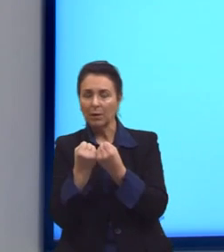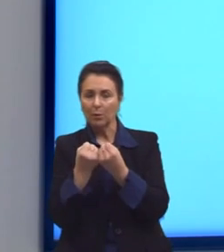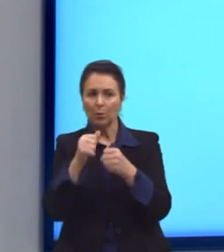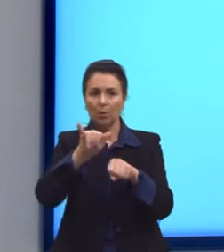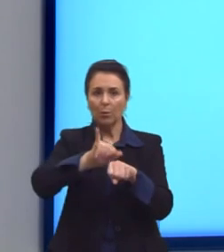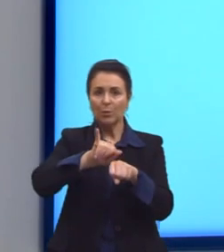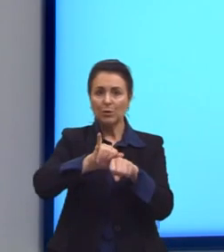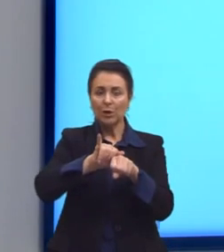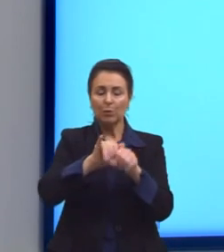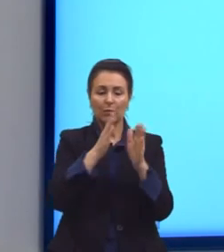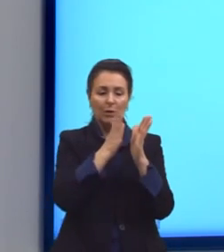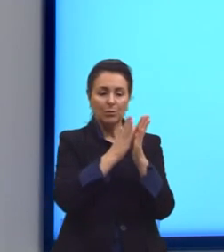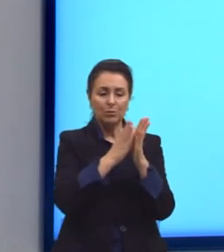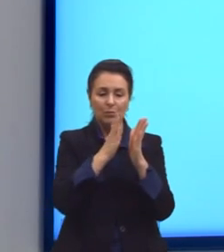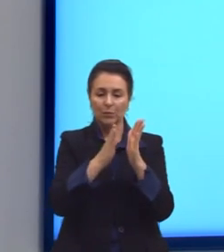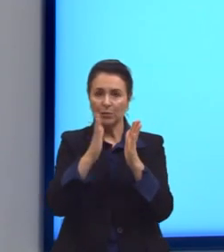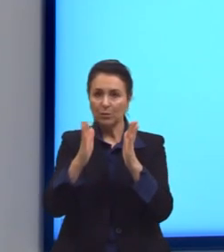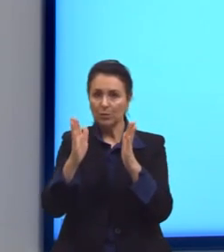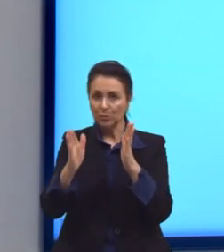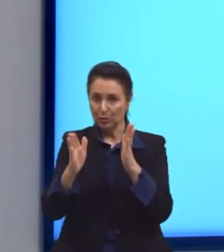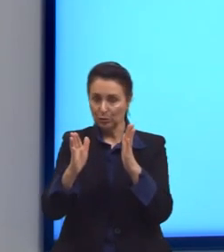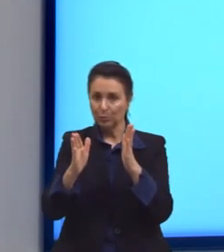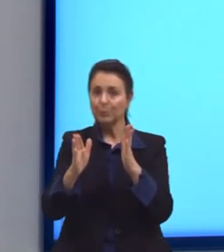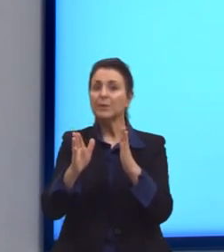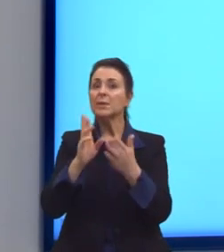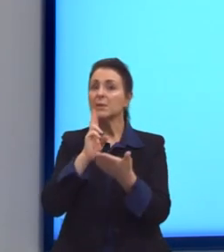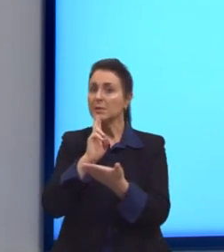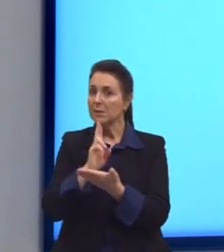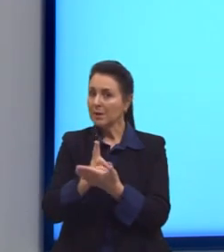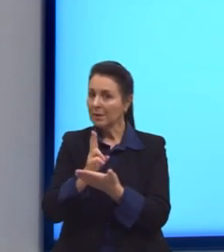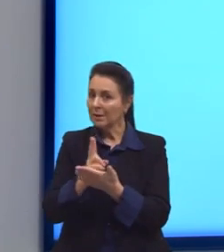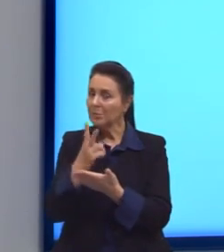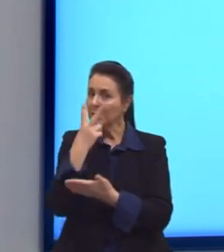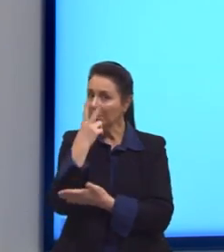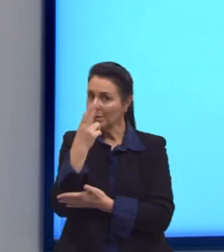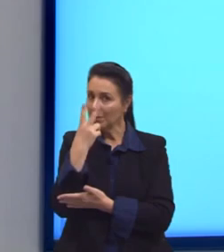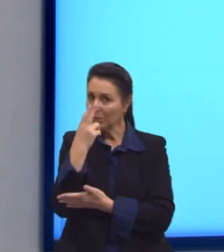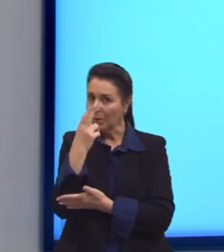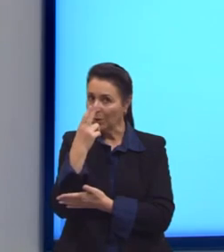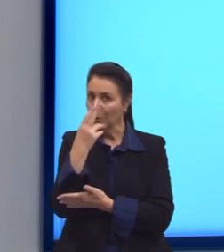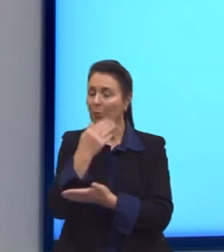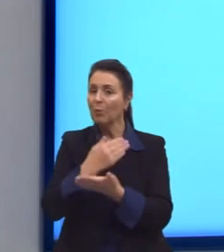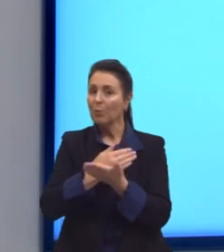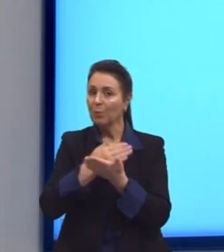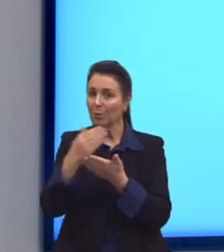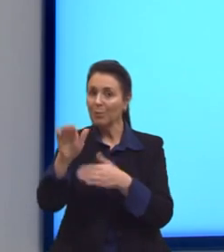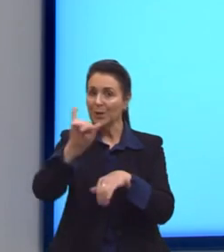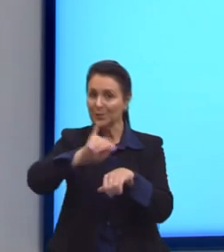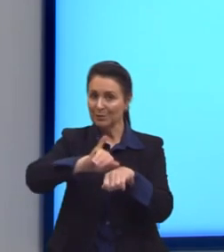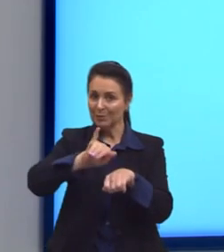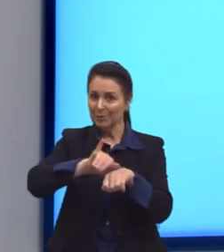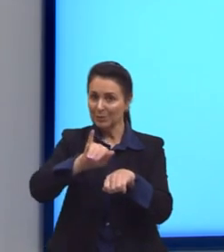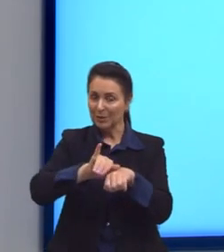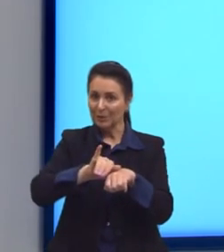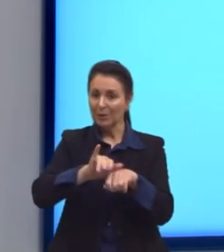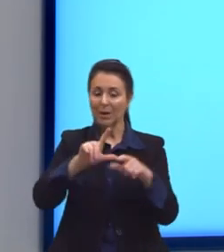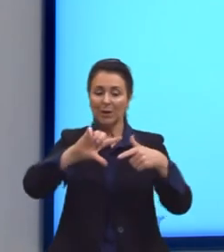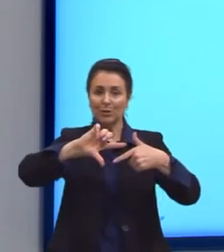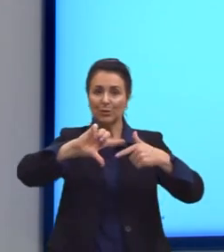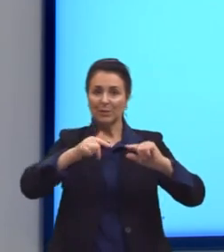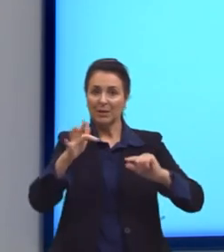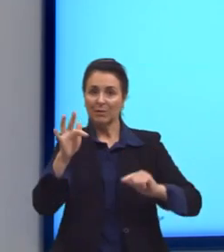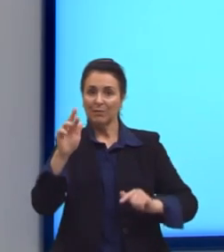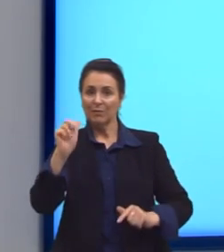ser dividido em partes que possuem semelhança com o objeto inicial. A geometria fractal,